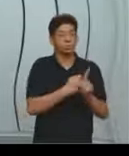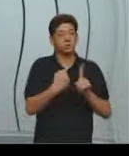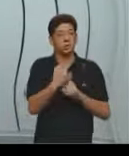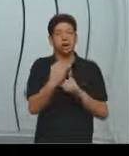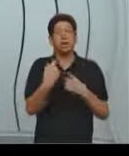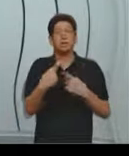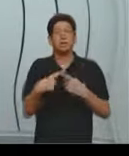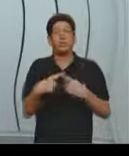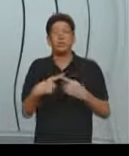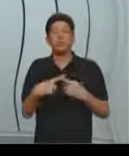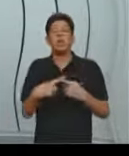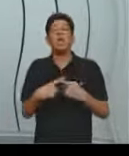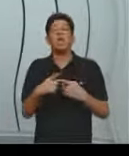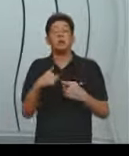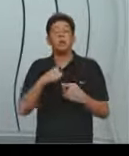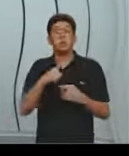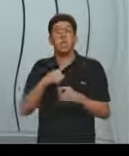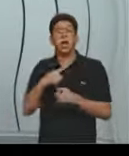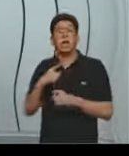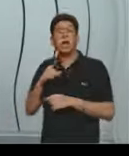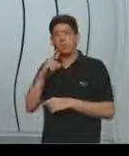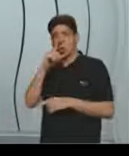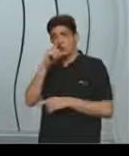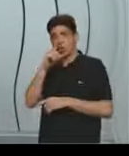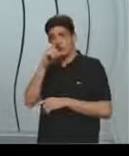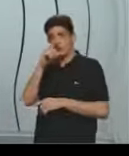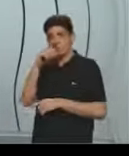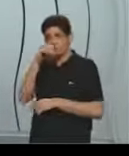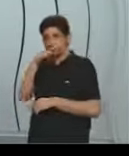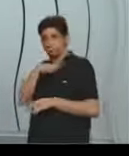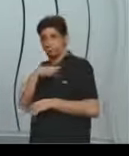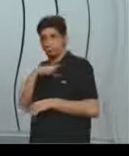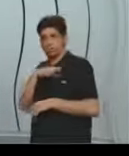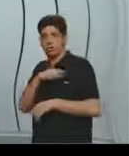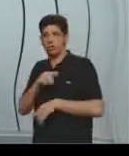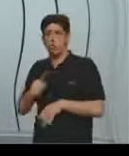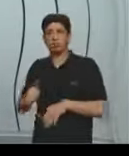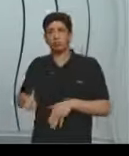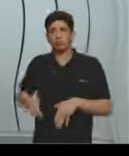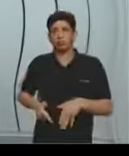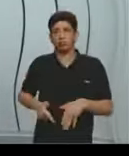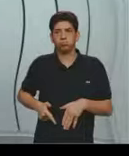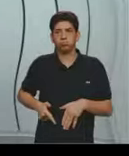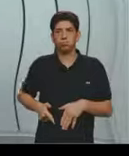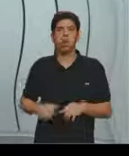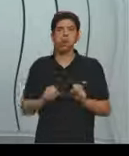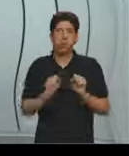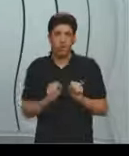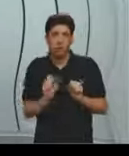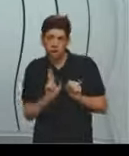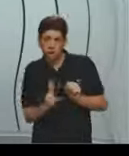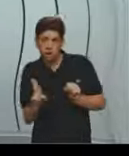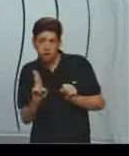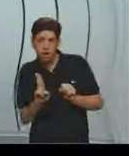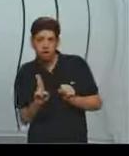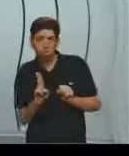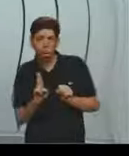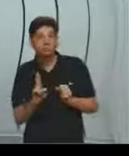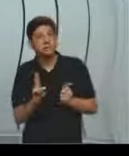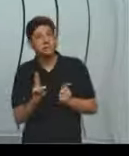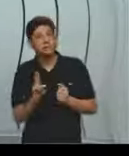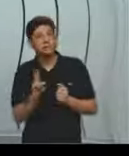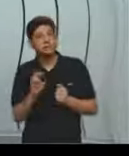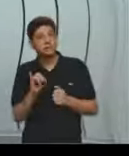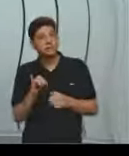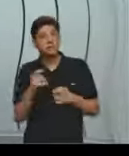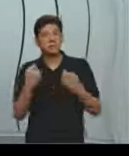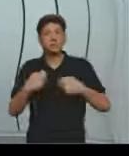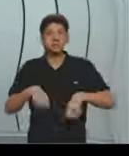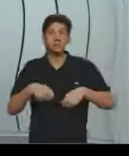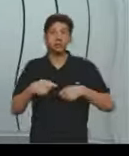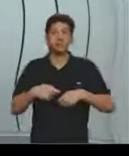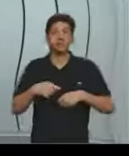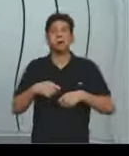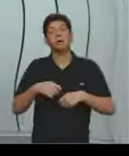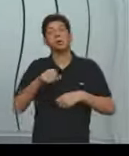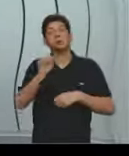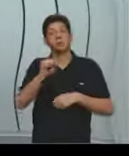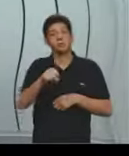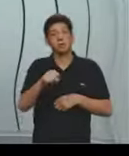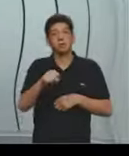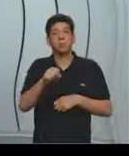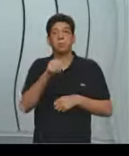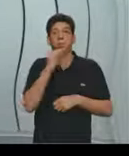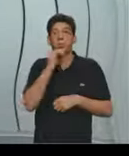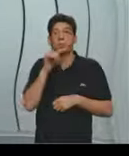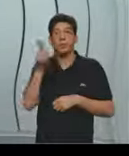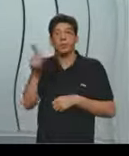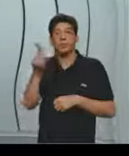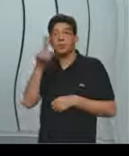monopólio do uso da violência legítima ou seja o estado pode usar violência em alguns casos extremos sim quando a vida do